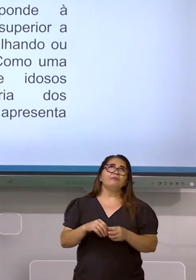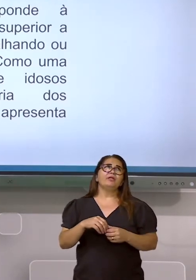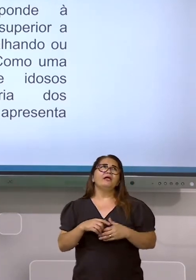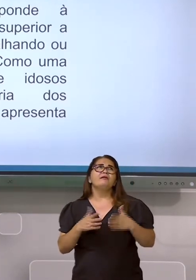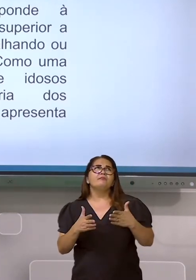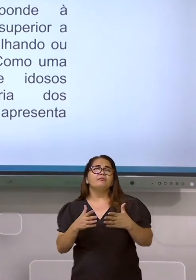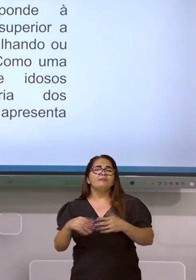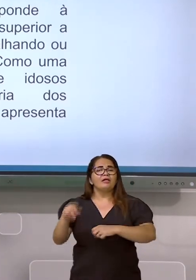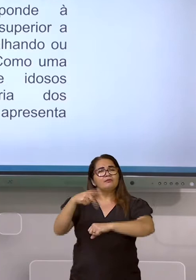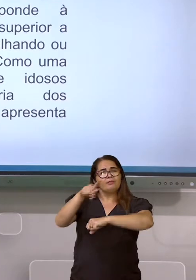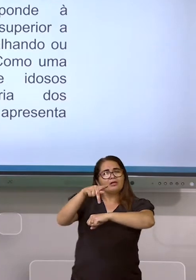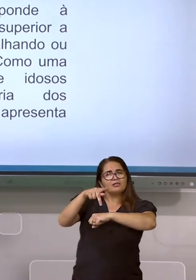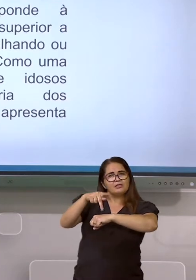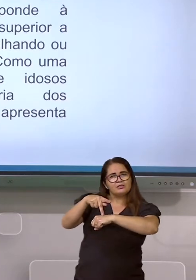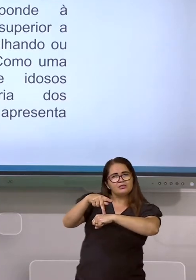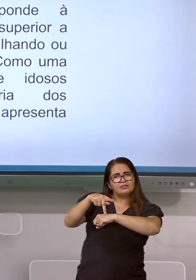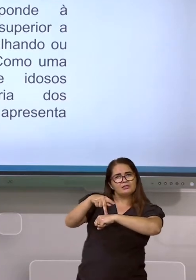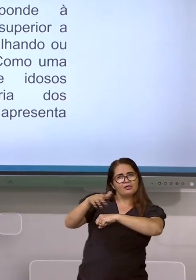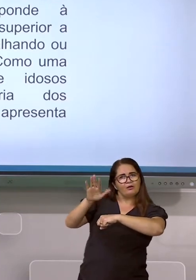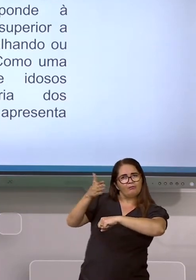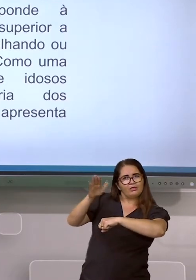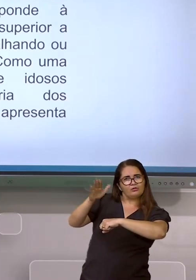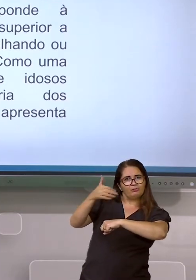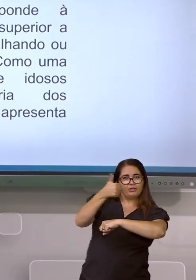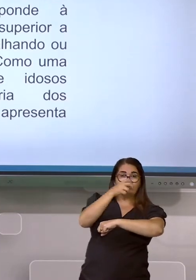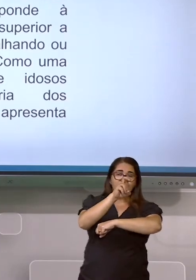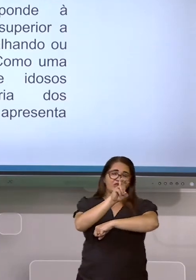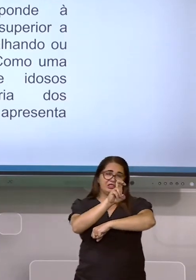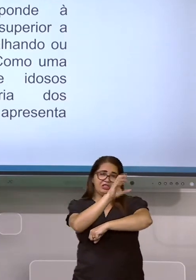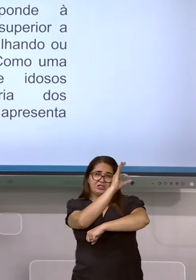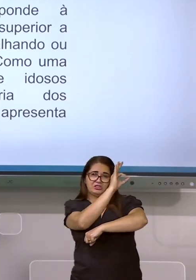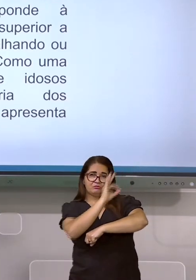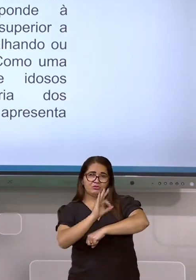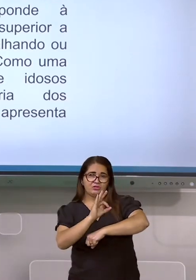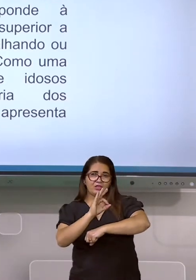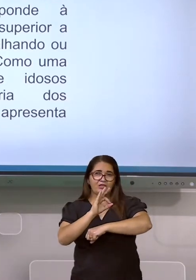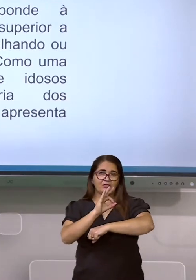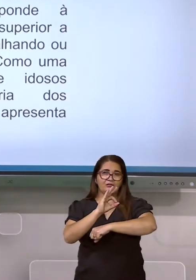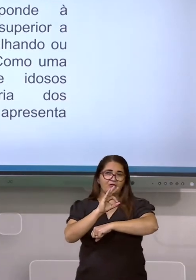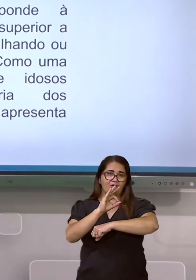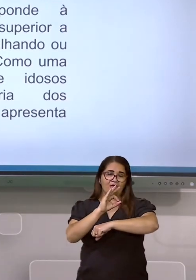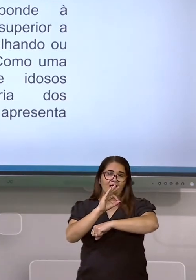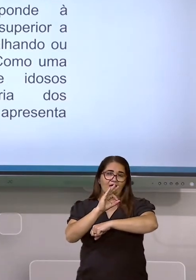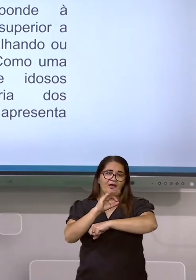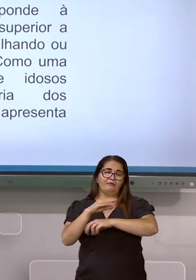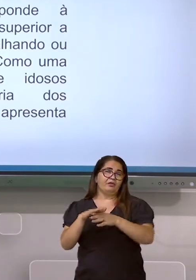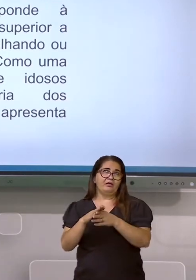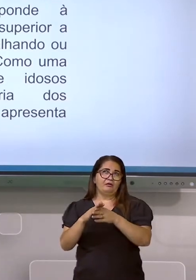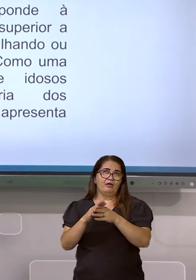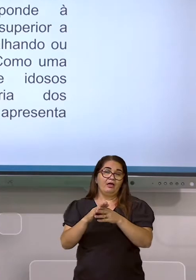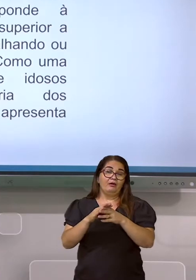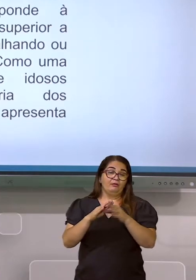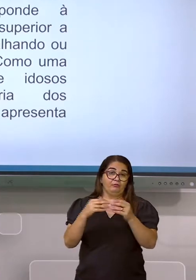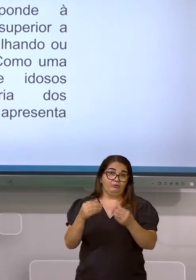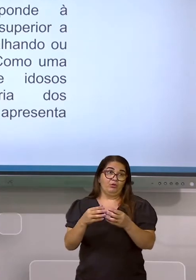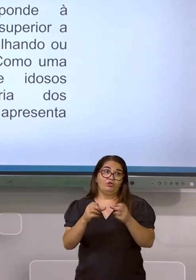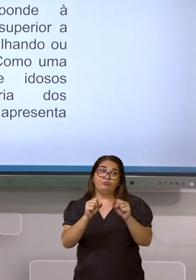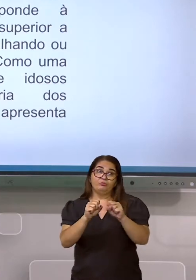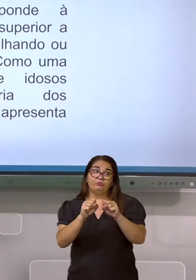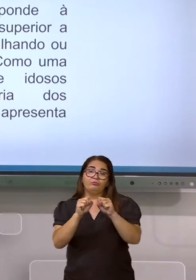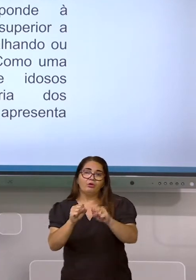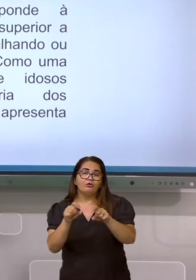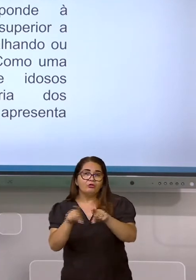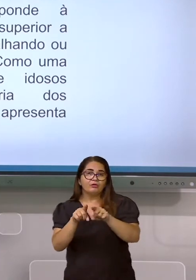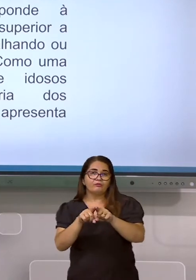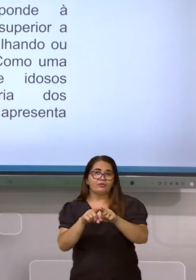até, hoje nós podemos dizer assim, até 60, 64, 65 anos dentro